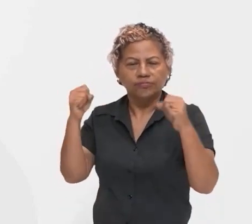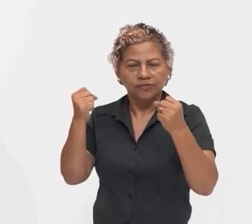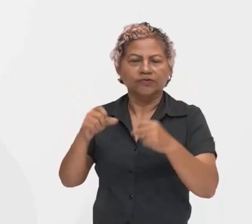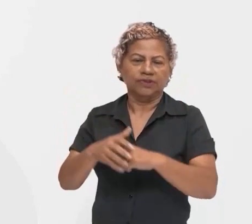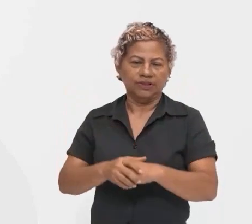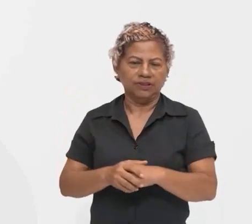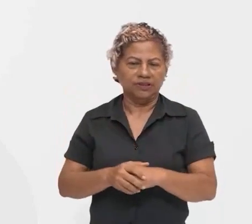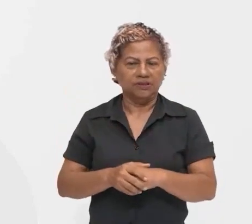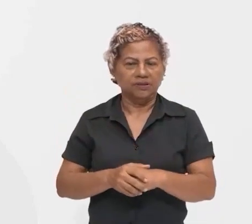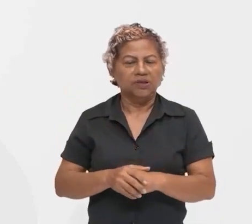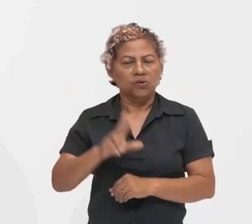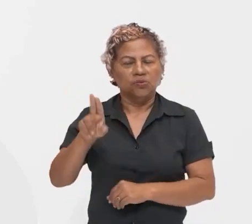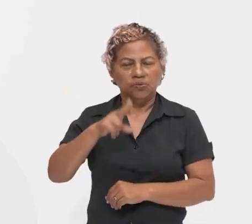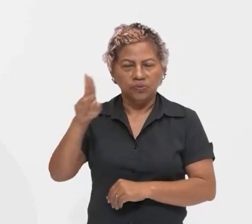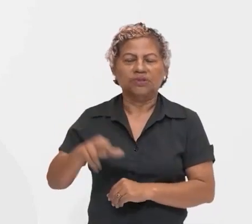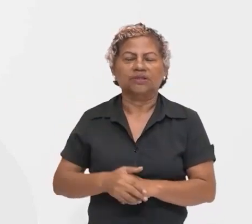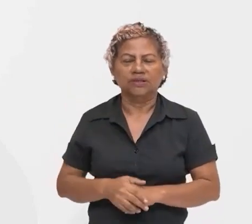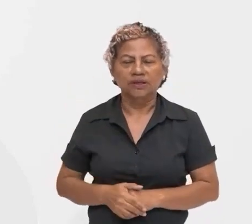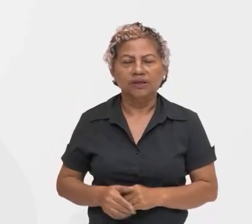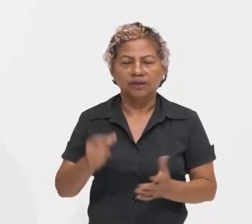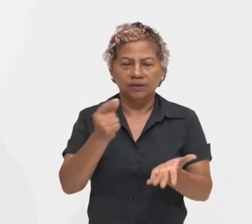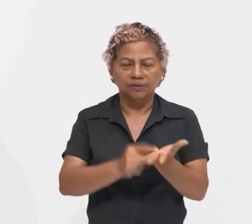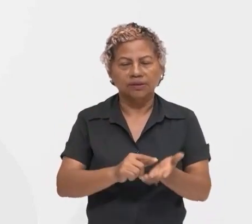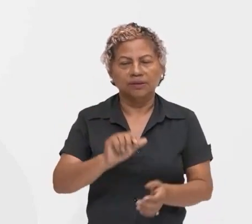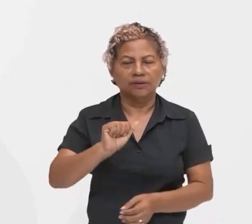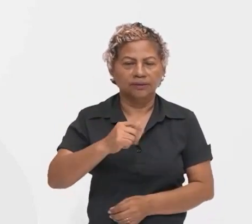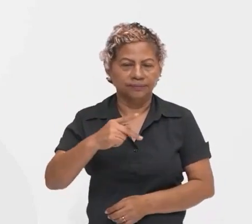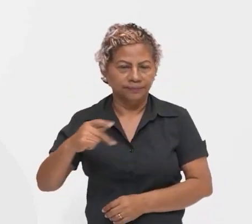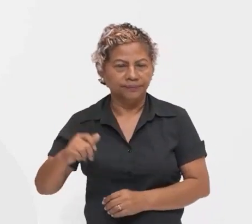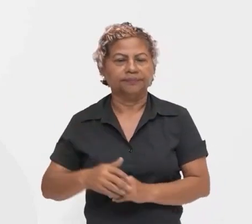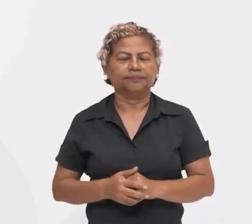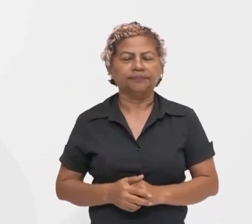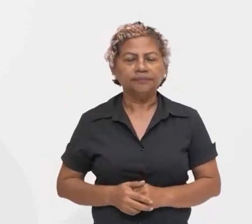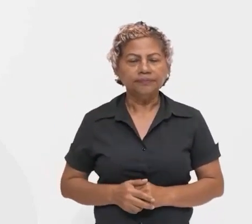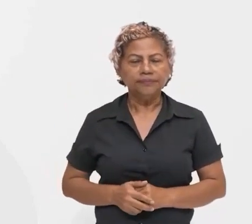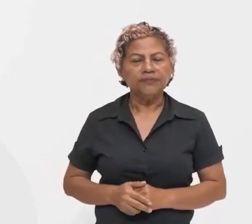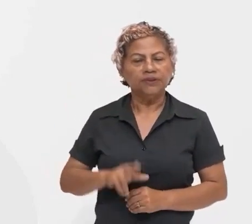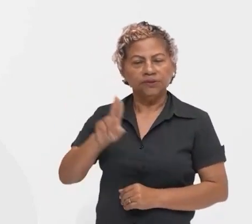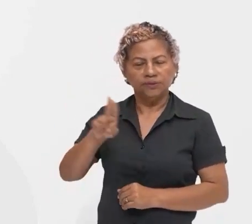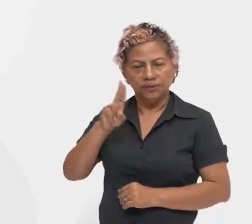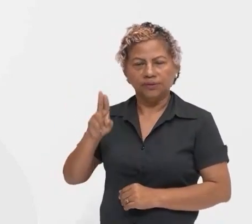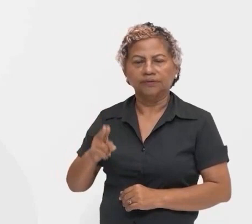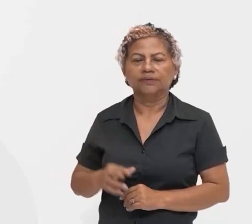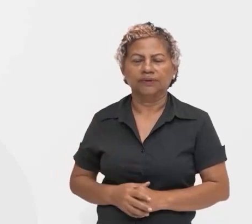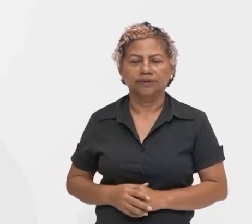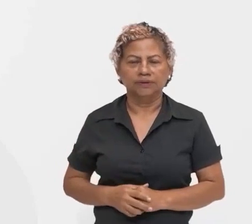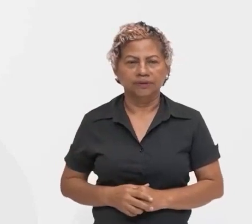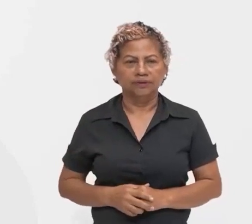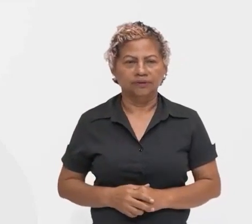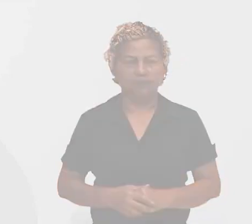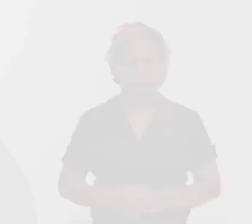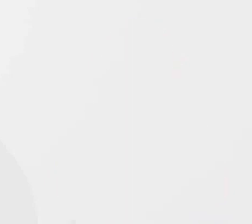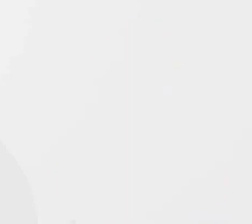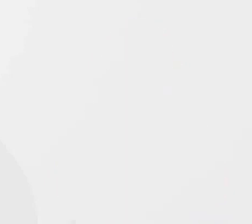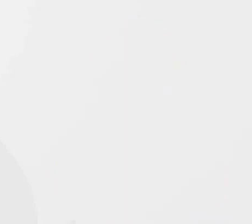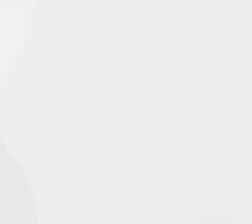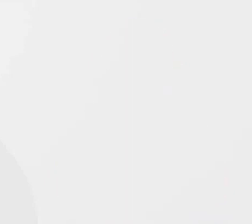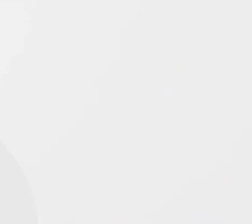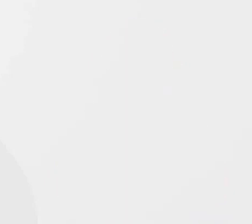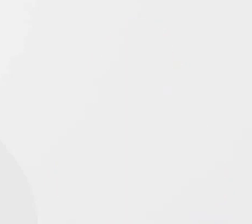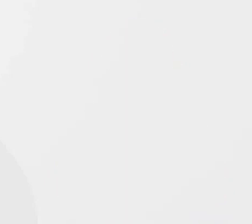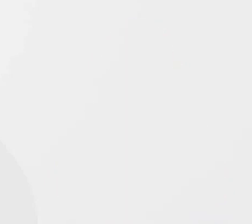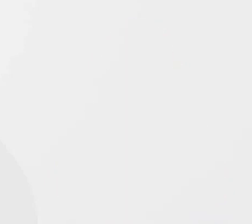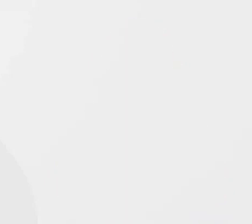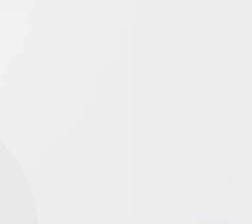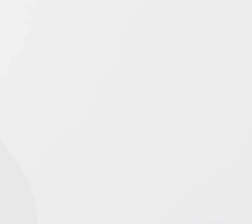um aplicativo. Assim, os alunos utilizavam essa tecnologia dividida em duplas para responder